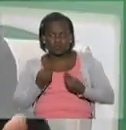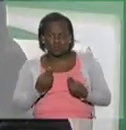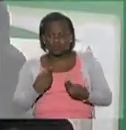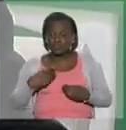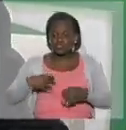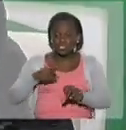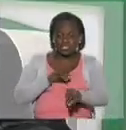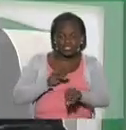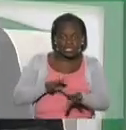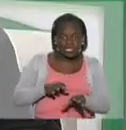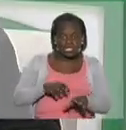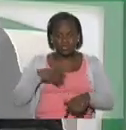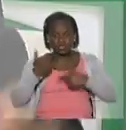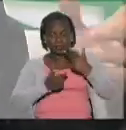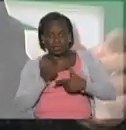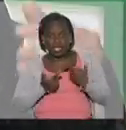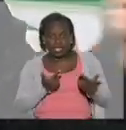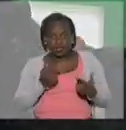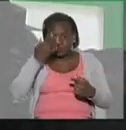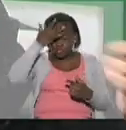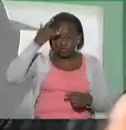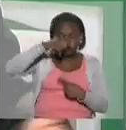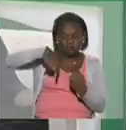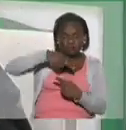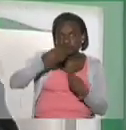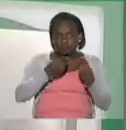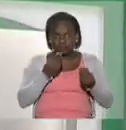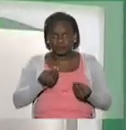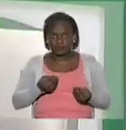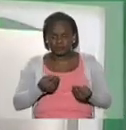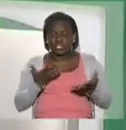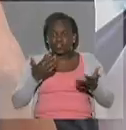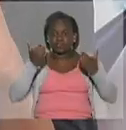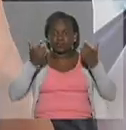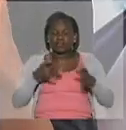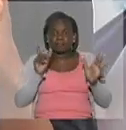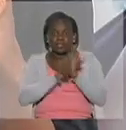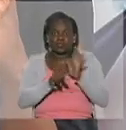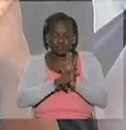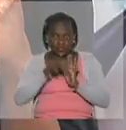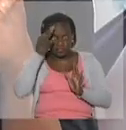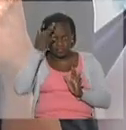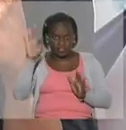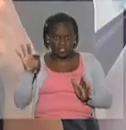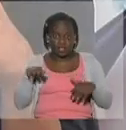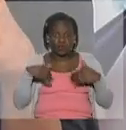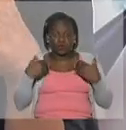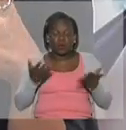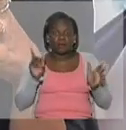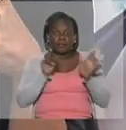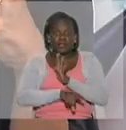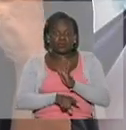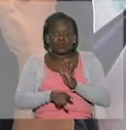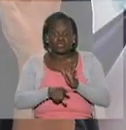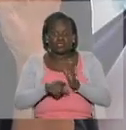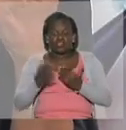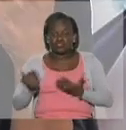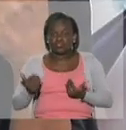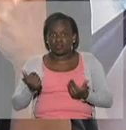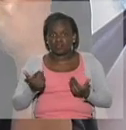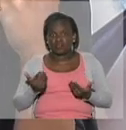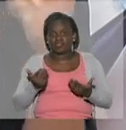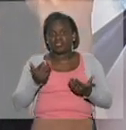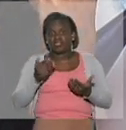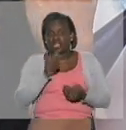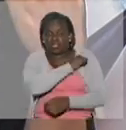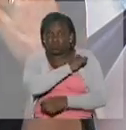Sim. Como é que eu educo meus filhos, como é que eu trabalho, como é que eu me relaciono. E aí, falando em perguntas filosóficas, quais são as perguntas que